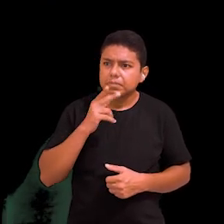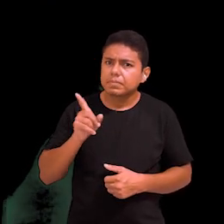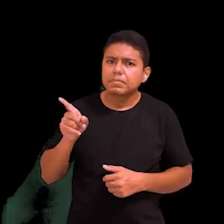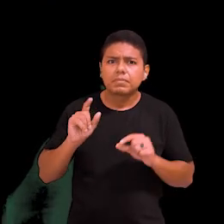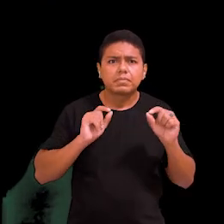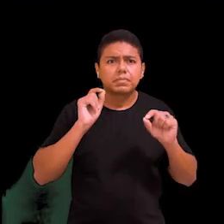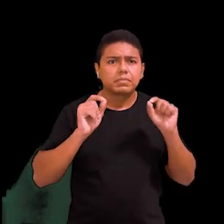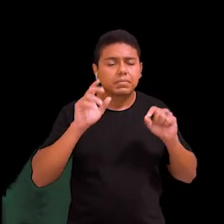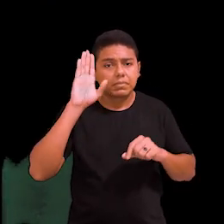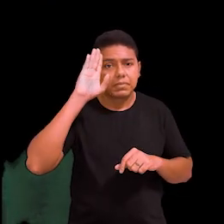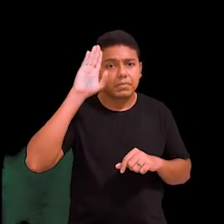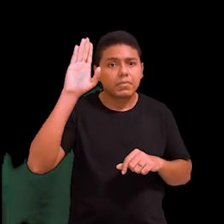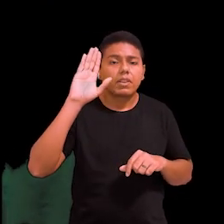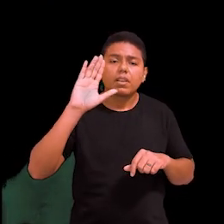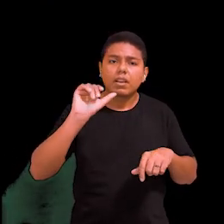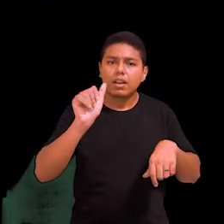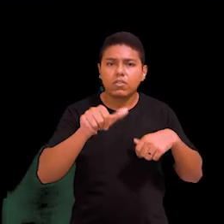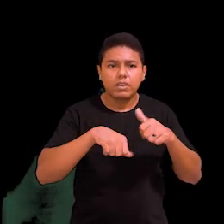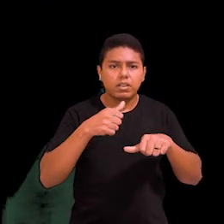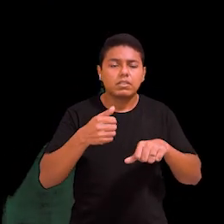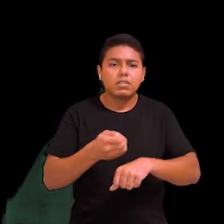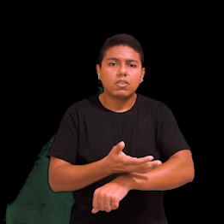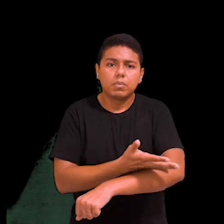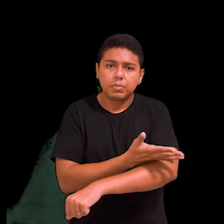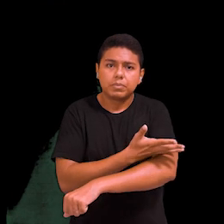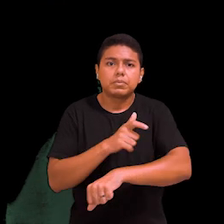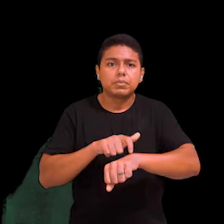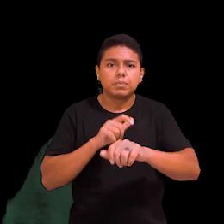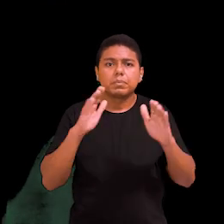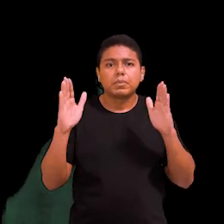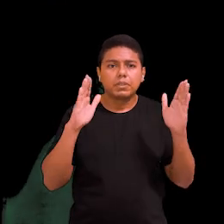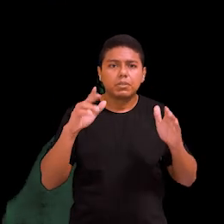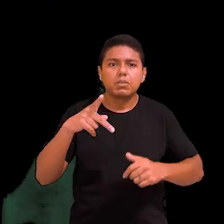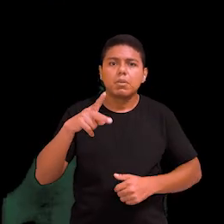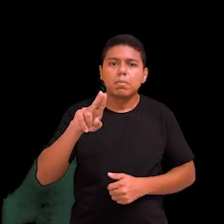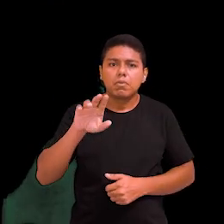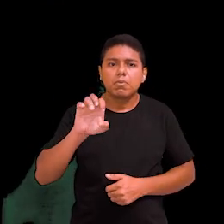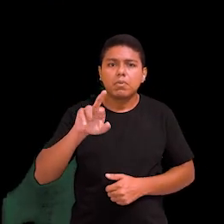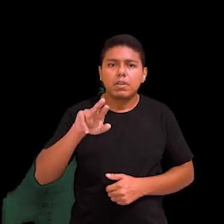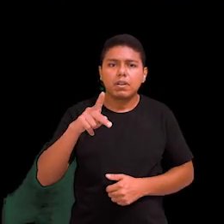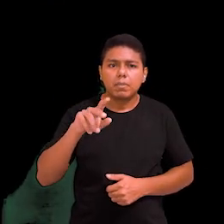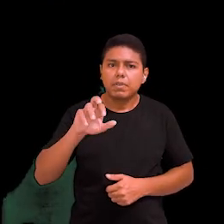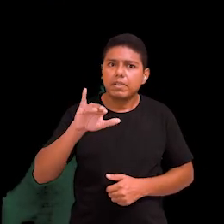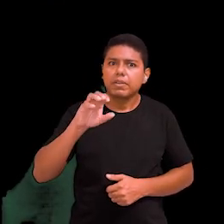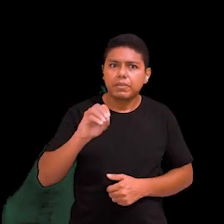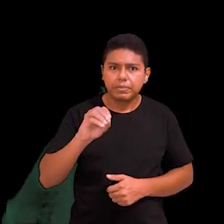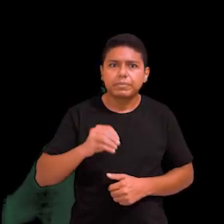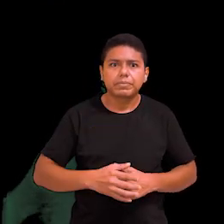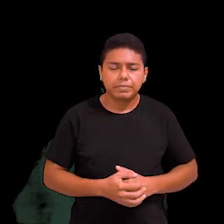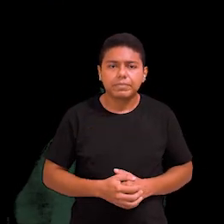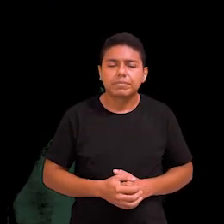Esse destaque do centro aponta para as principais alterações emocionais durante o